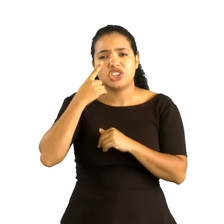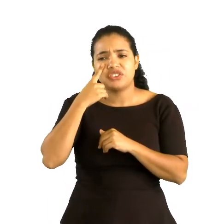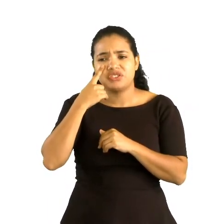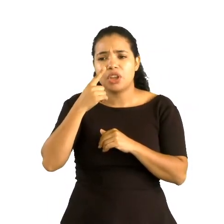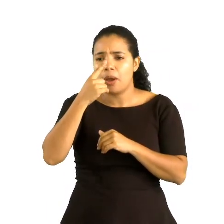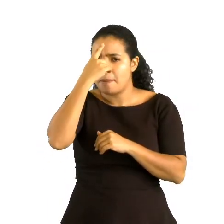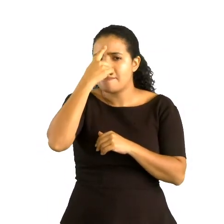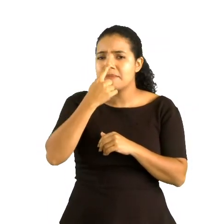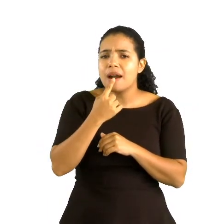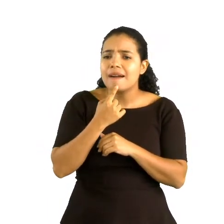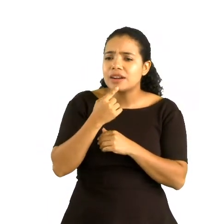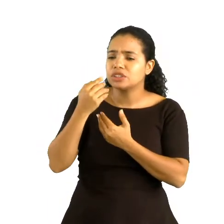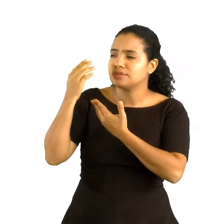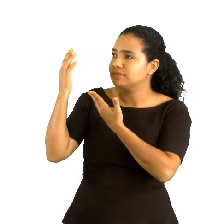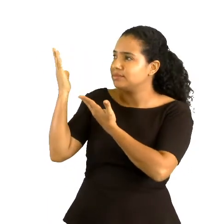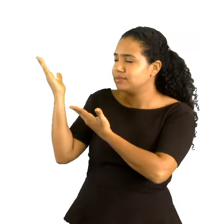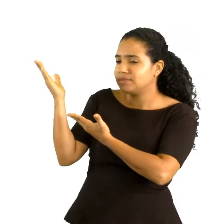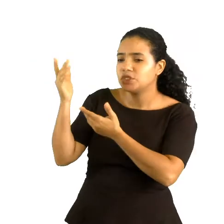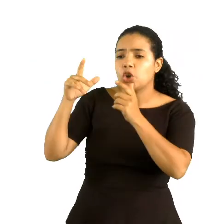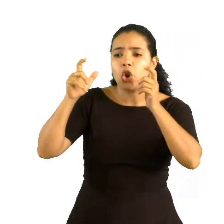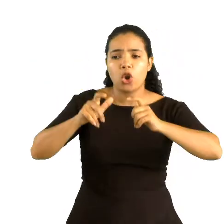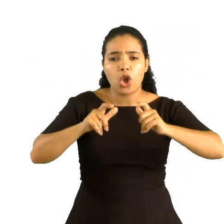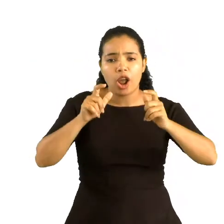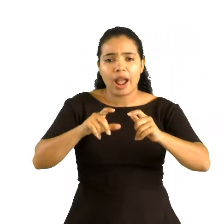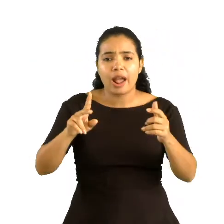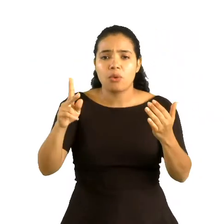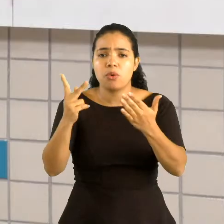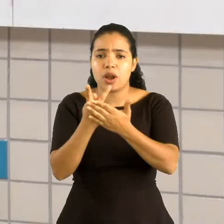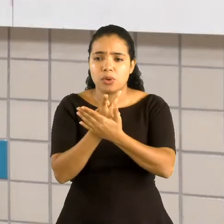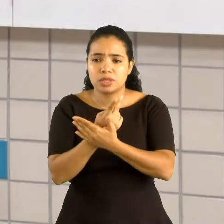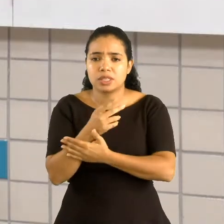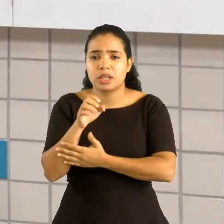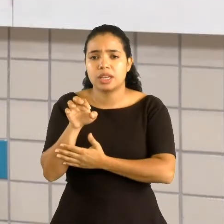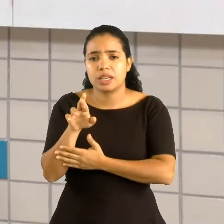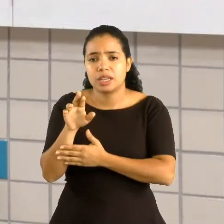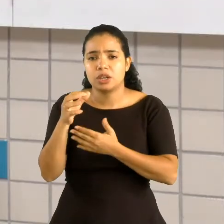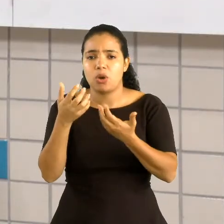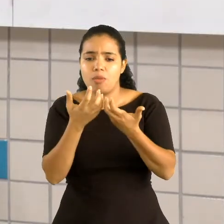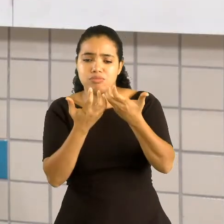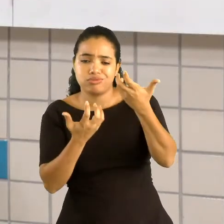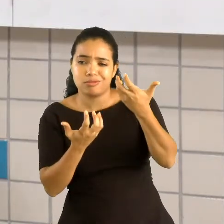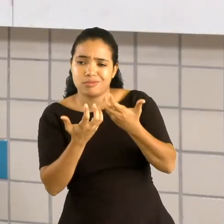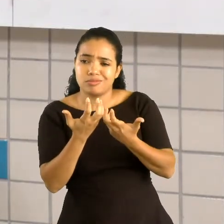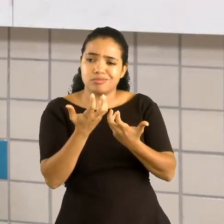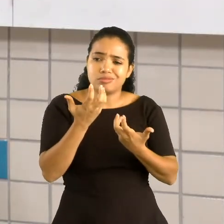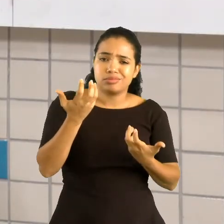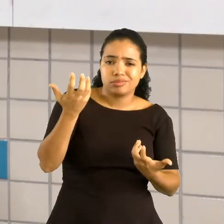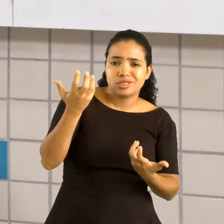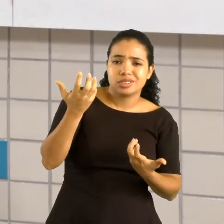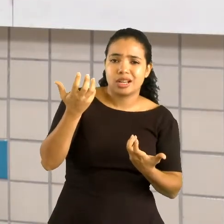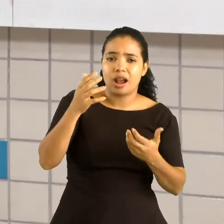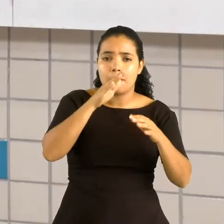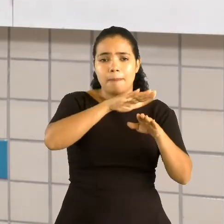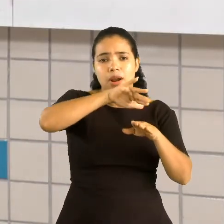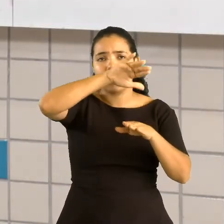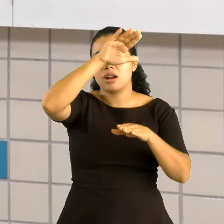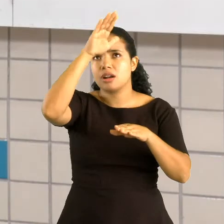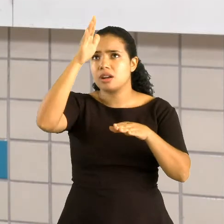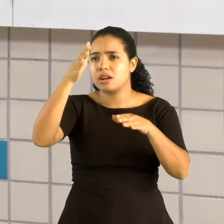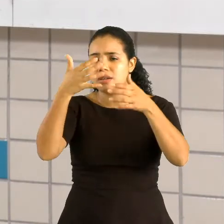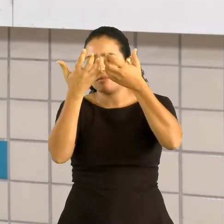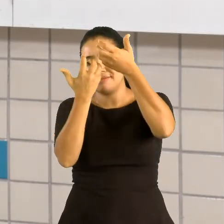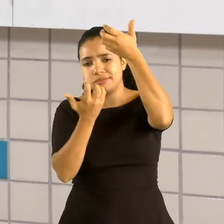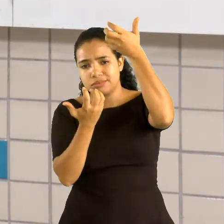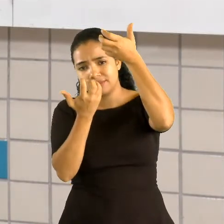em determinado local aconteceu uma erosão, que caiu um pedaço de uma montanha, que caiu um pedaço de